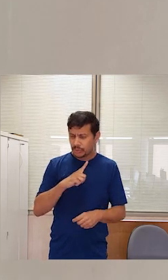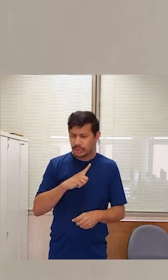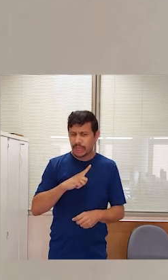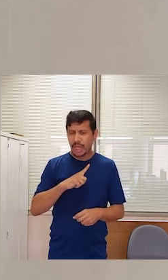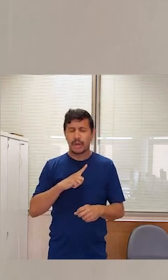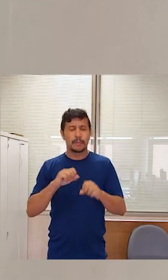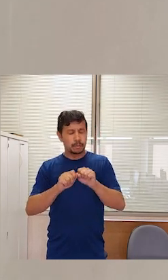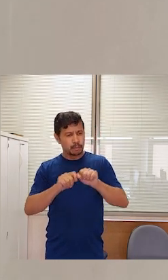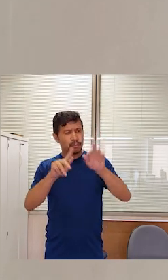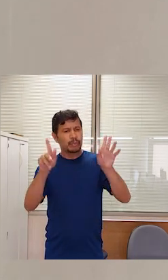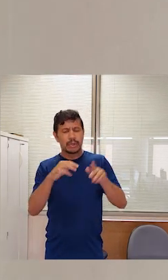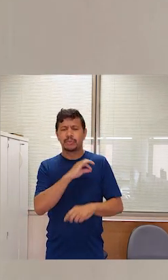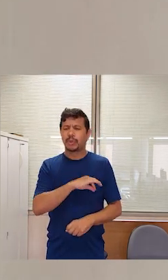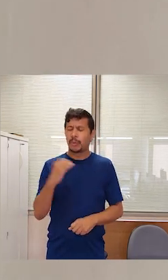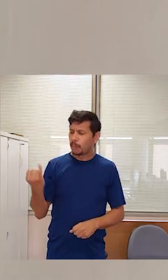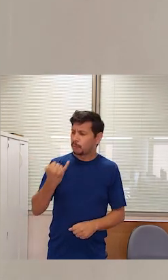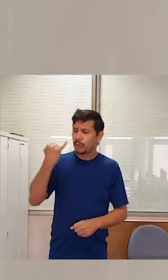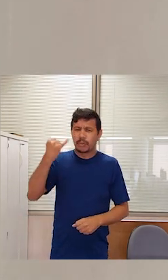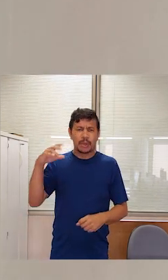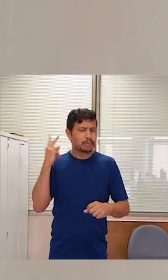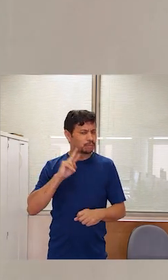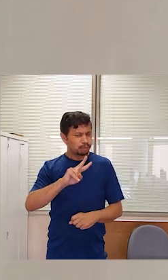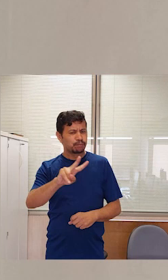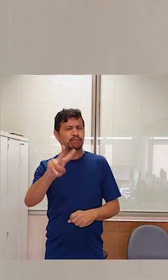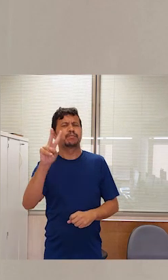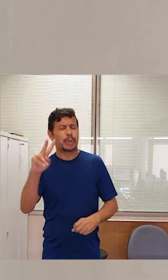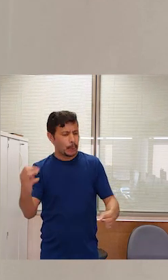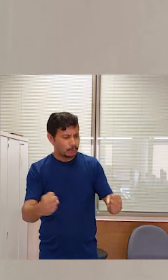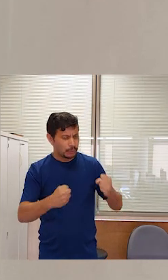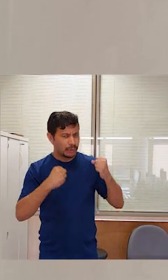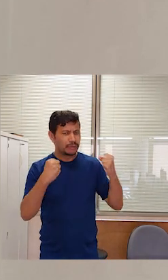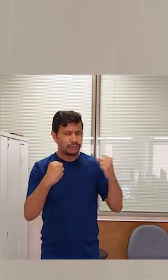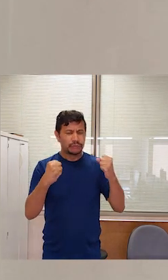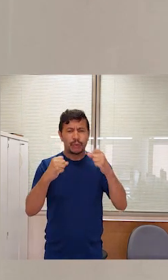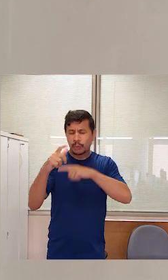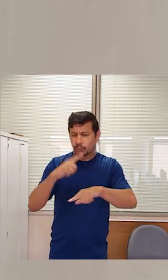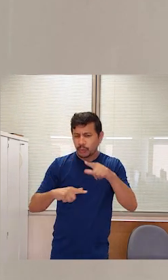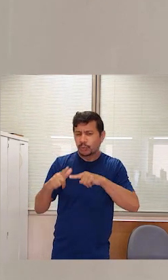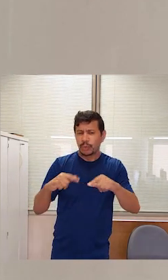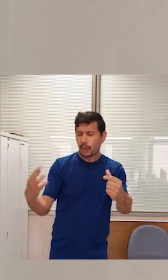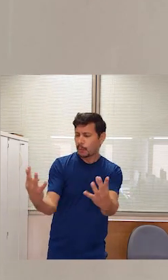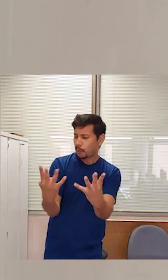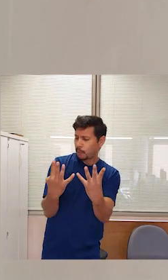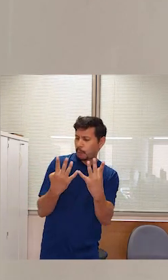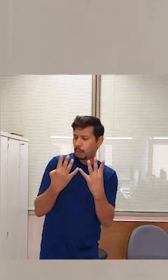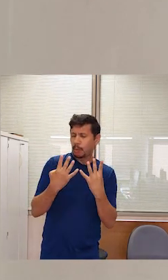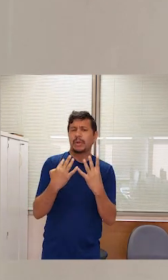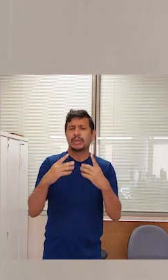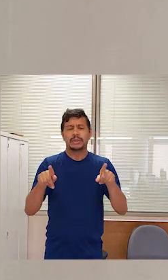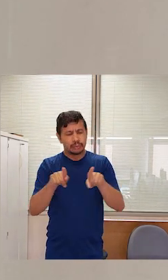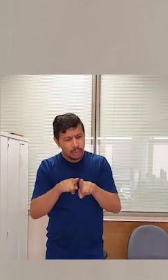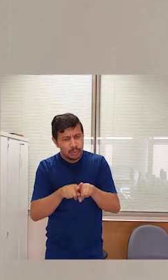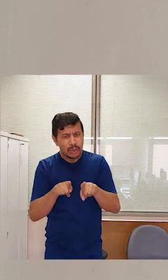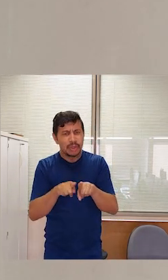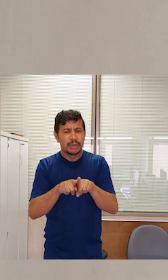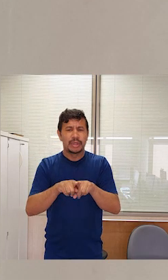campanha salarial muito importante, vitoriosa, com a força e mobilização dos trabalhadores, tendo um